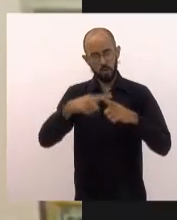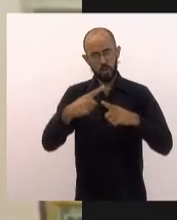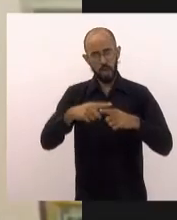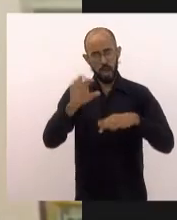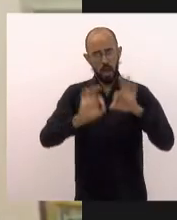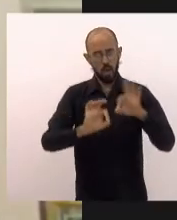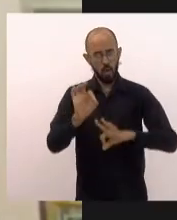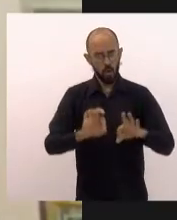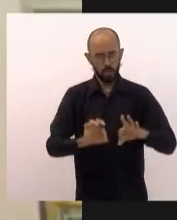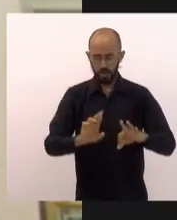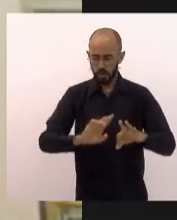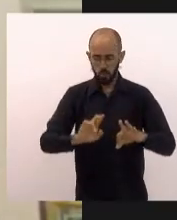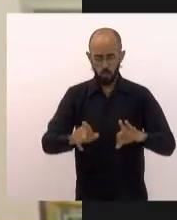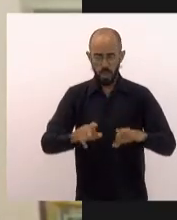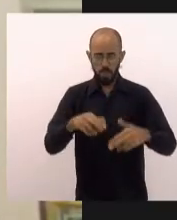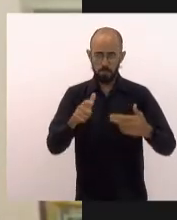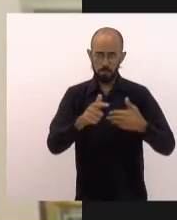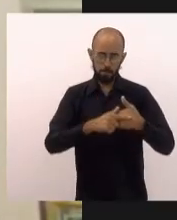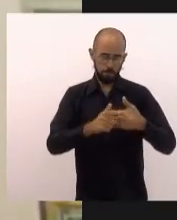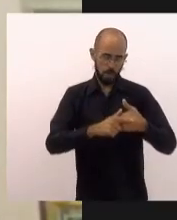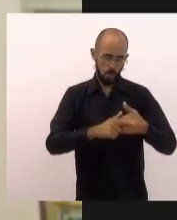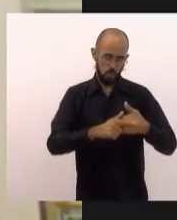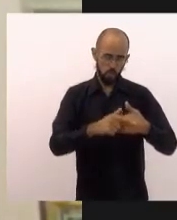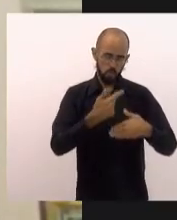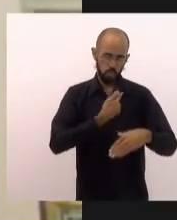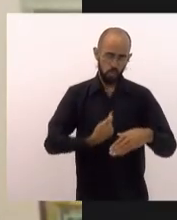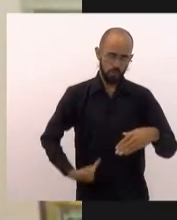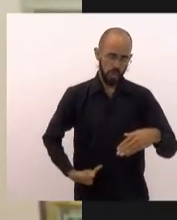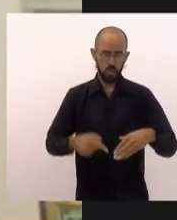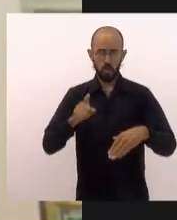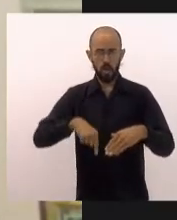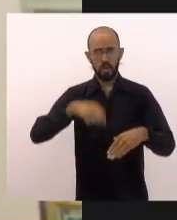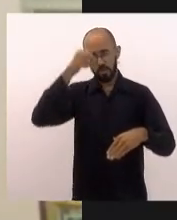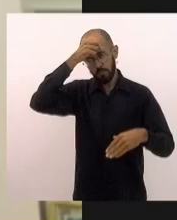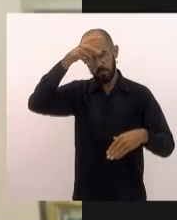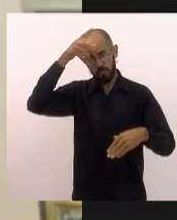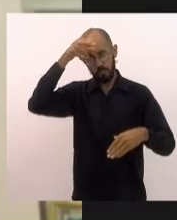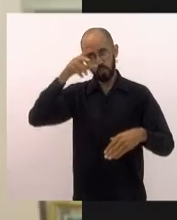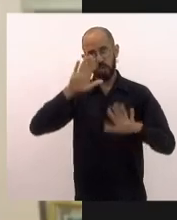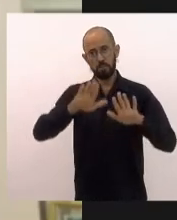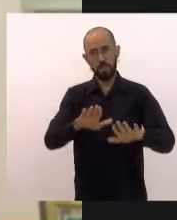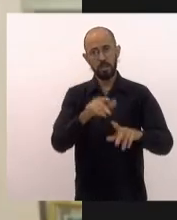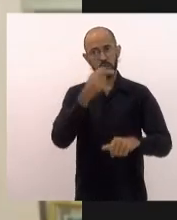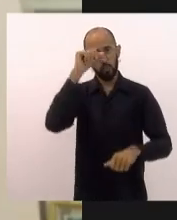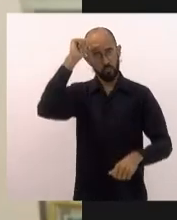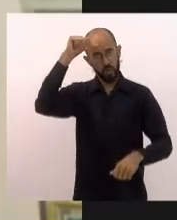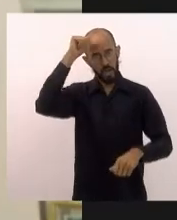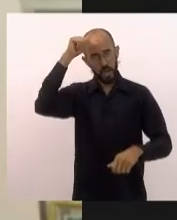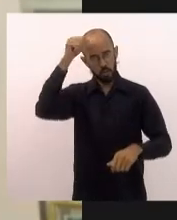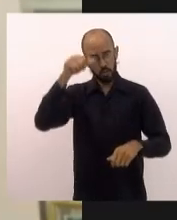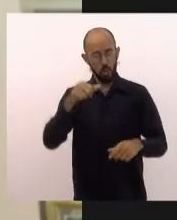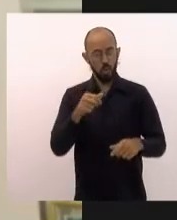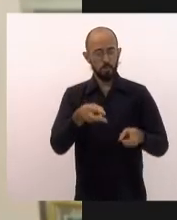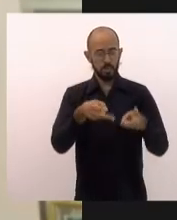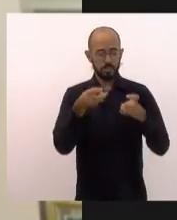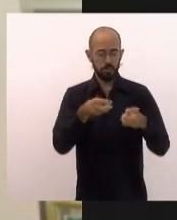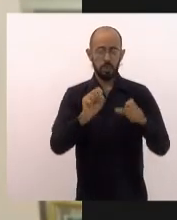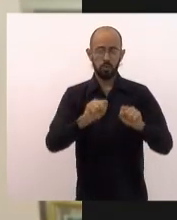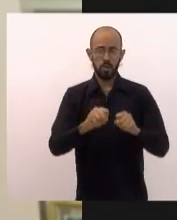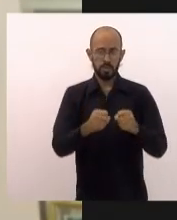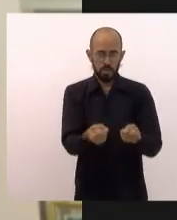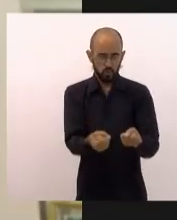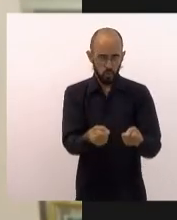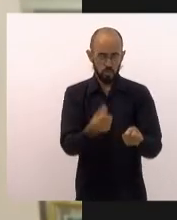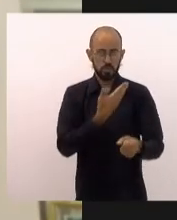governo do Estado, não. Isso deveria ser a competência da prefeitura. Mas o governador Cláudio Castro e suas forças de segurança